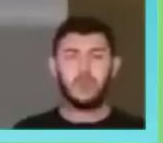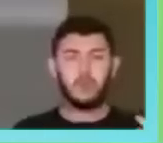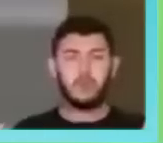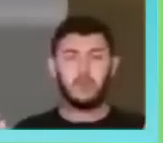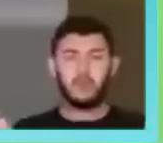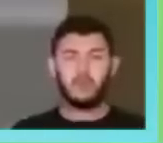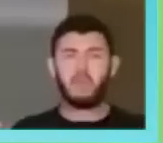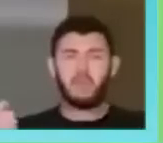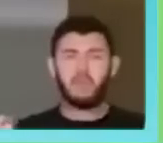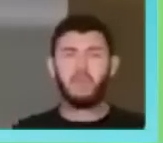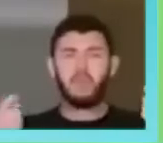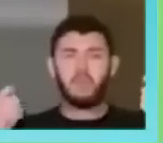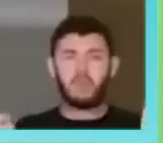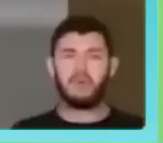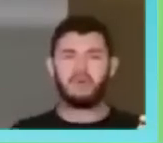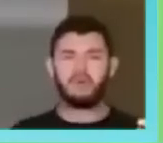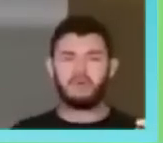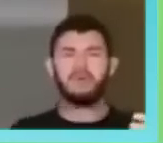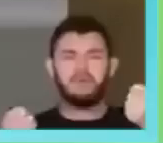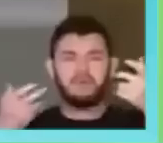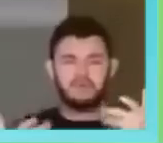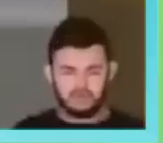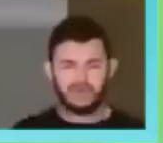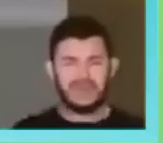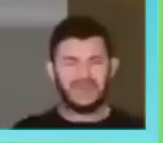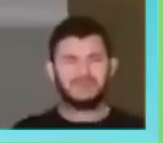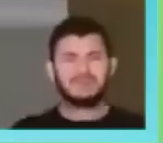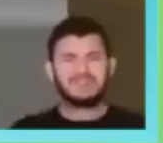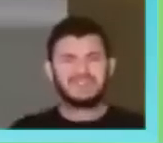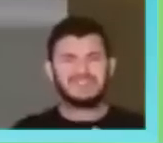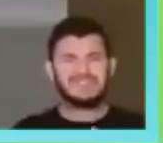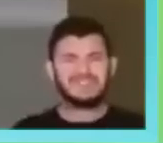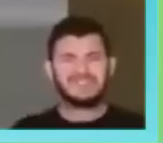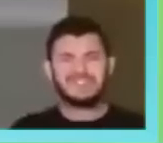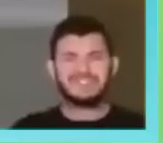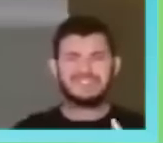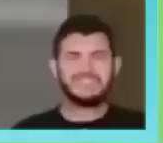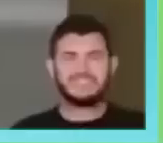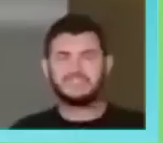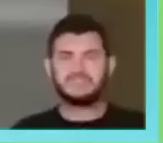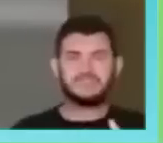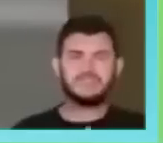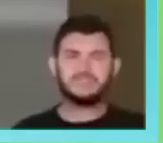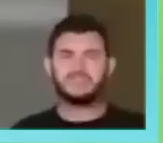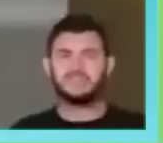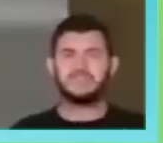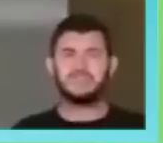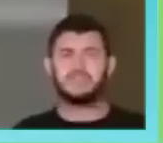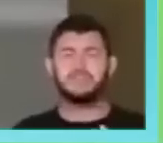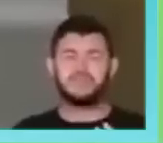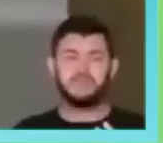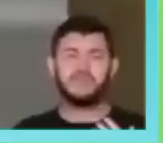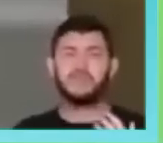Deixar aqui reafirma a minha indignação contra o que estão tentando fazer